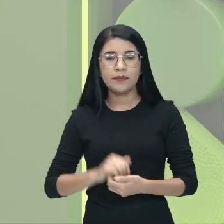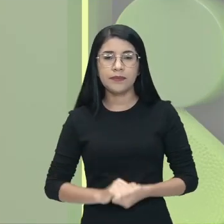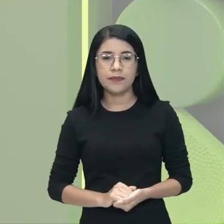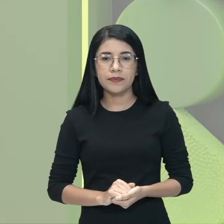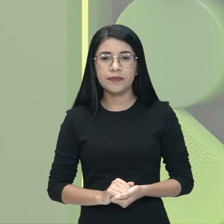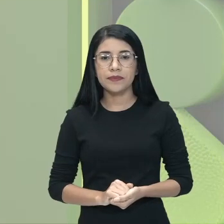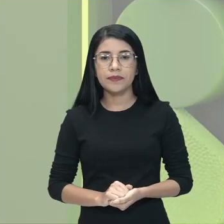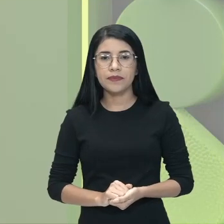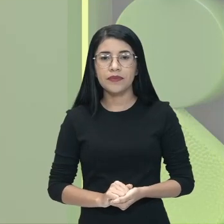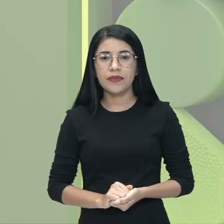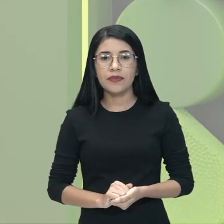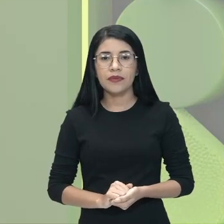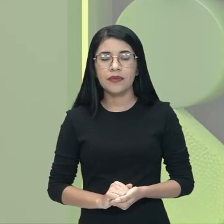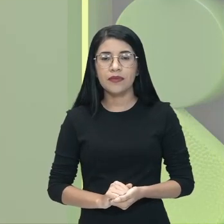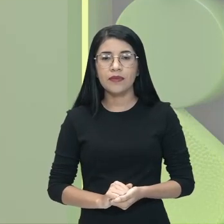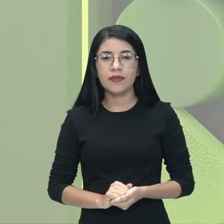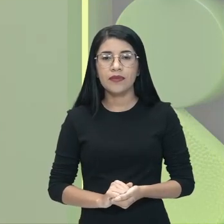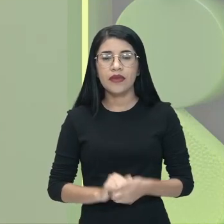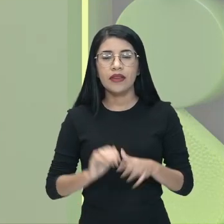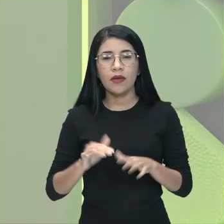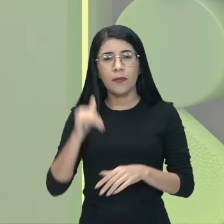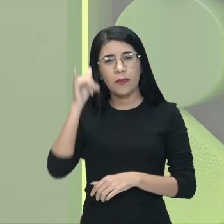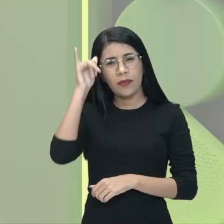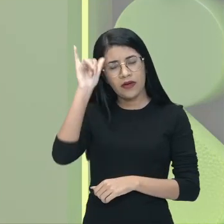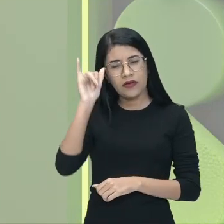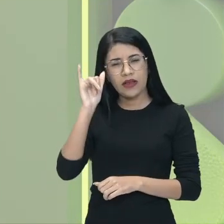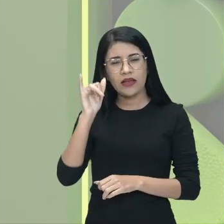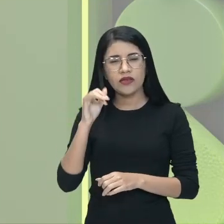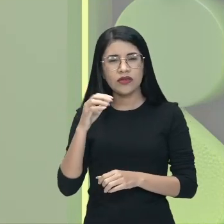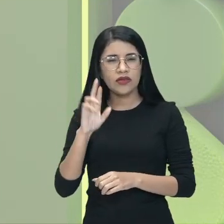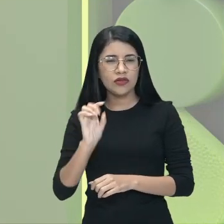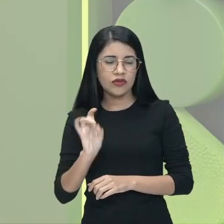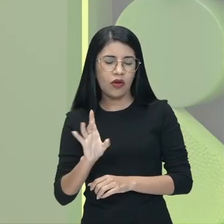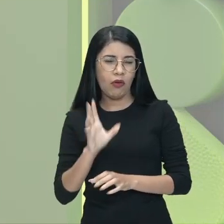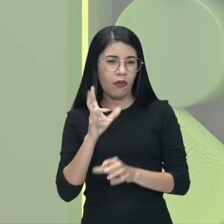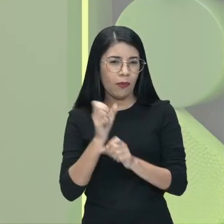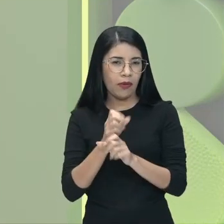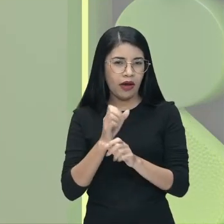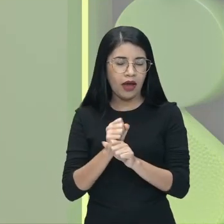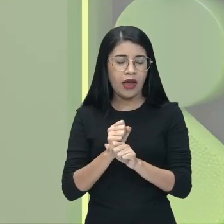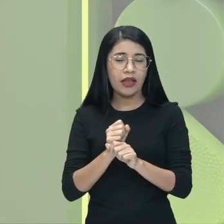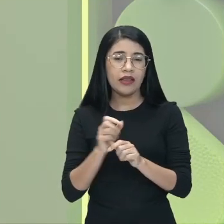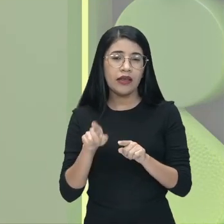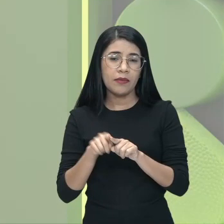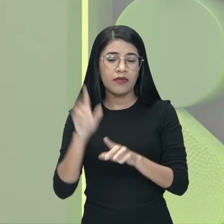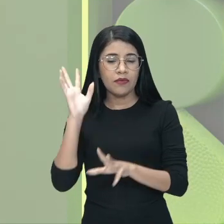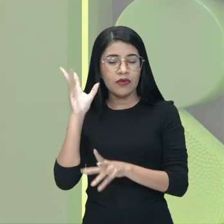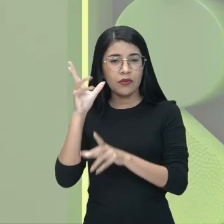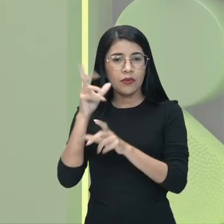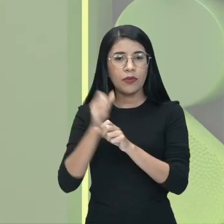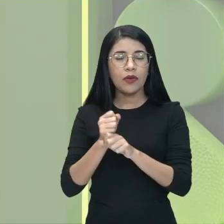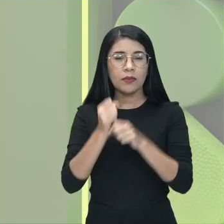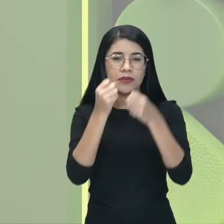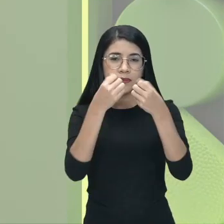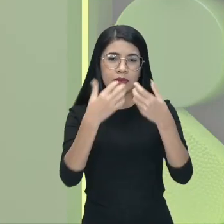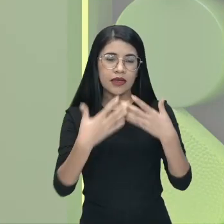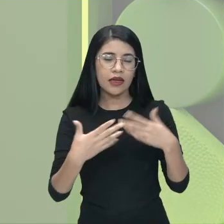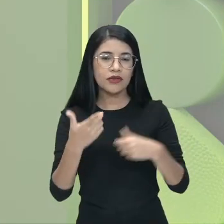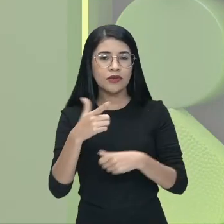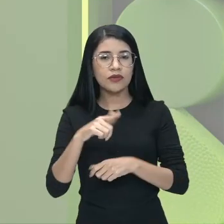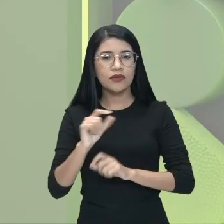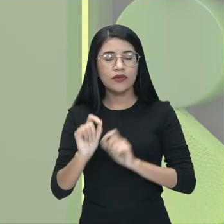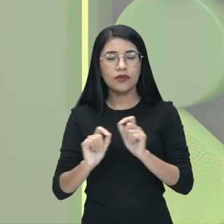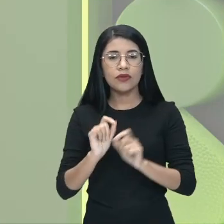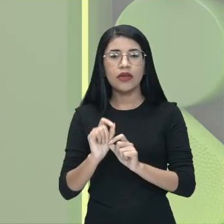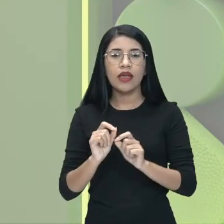pessoal, só para que a gente não fique só na resolução das questões, nós vamos relembrar para vocês, vamos falar aqui um pouco aí